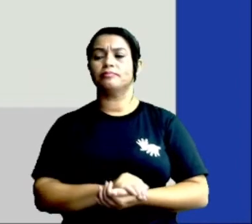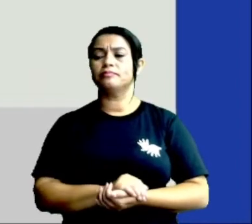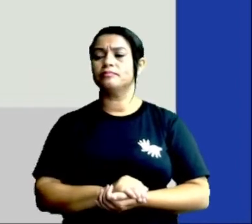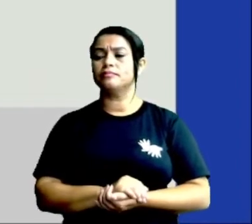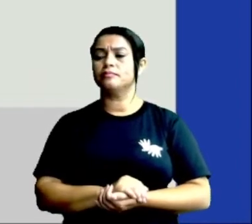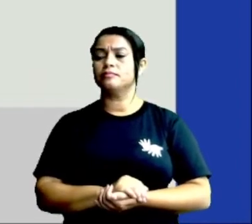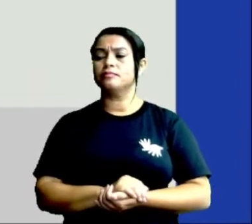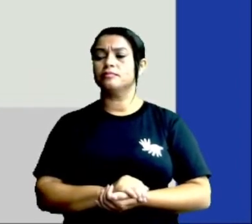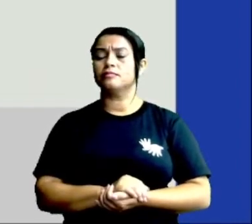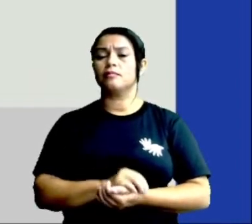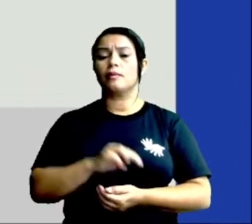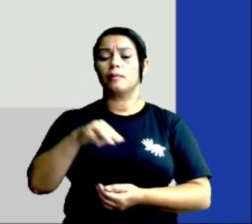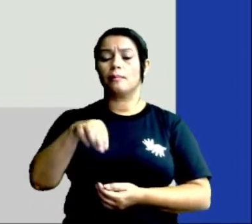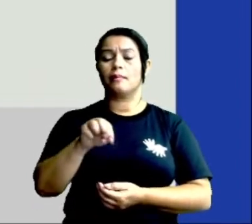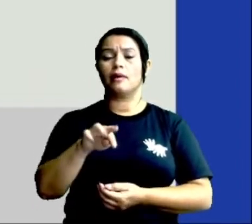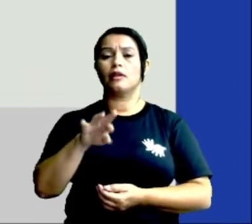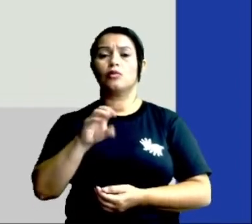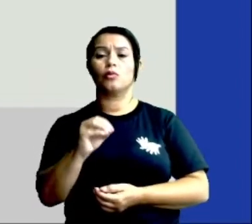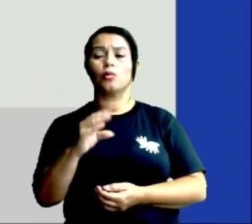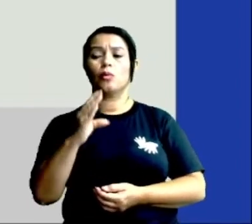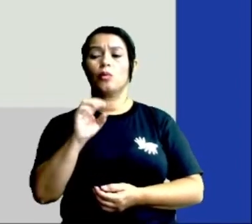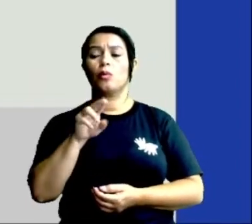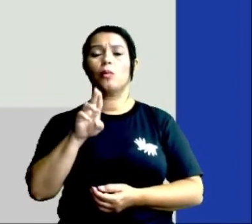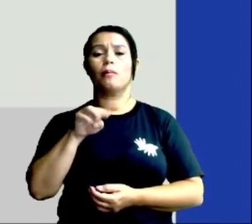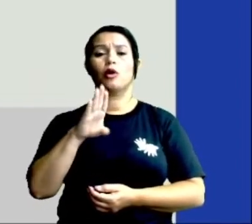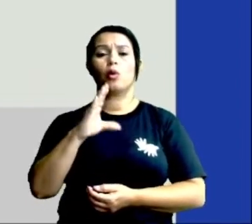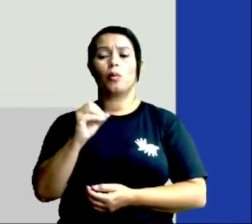ok? Metro cúbico.